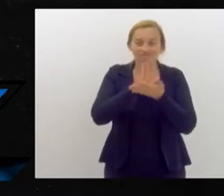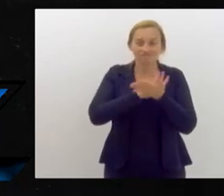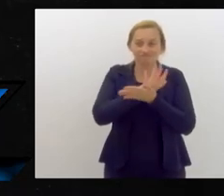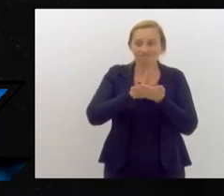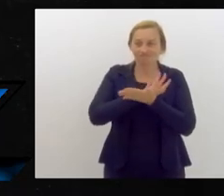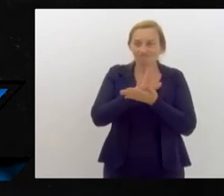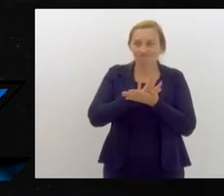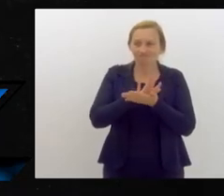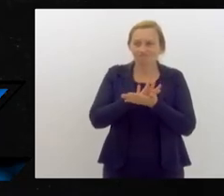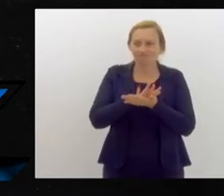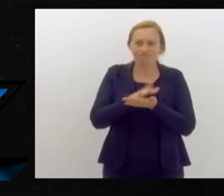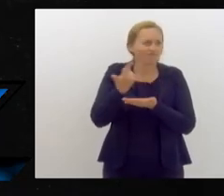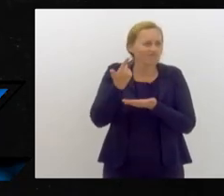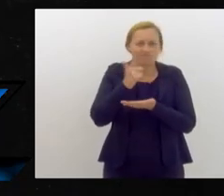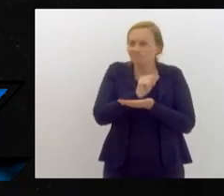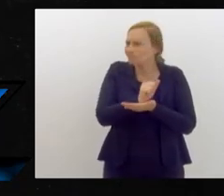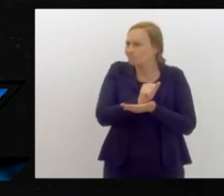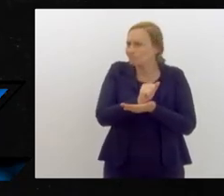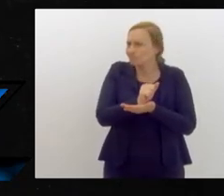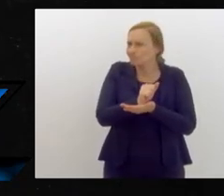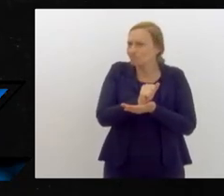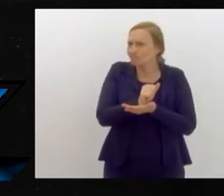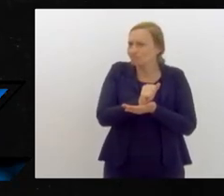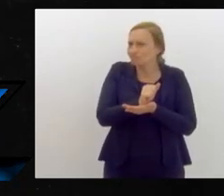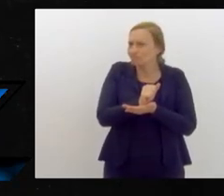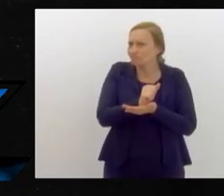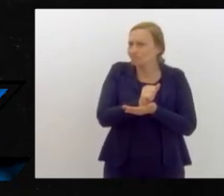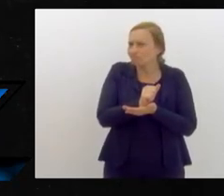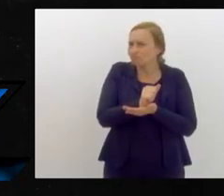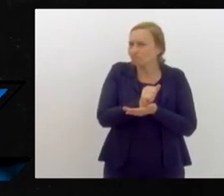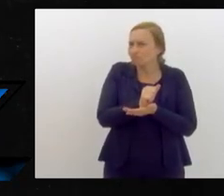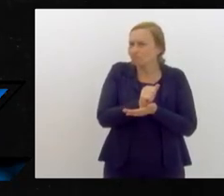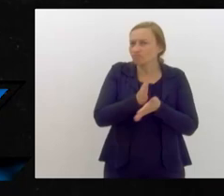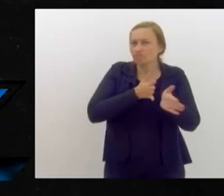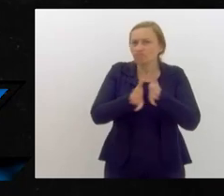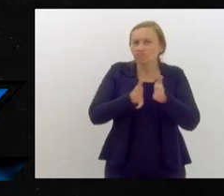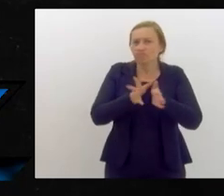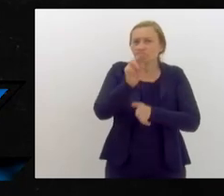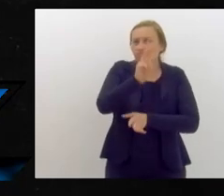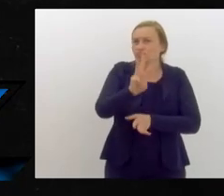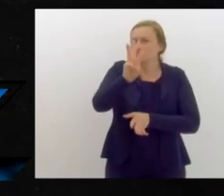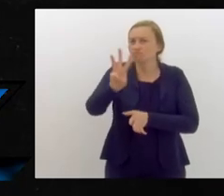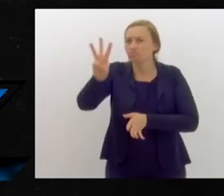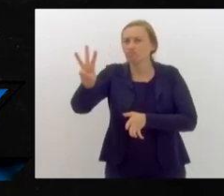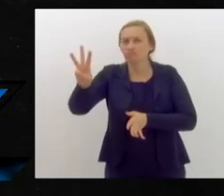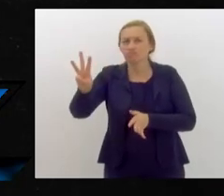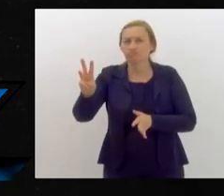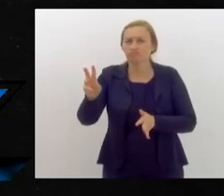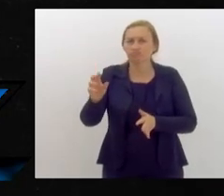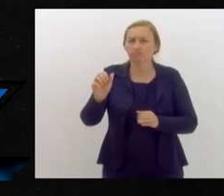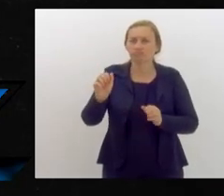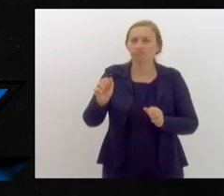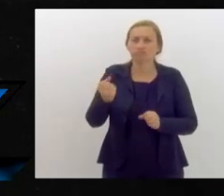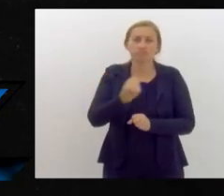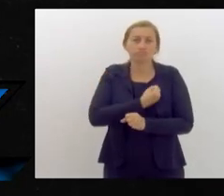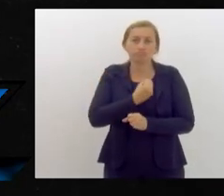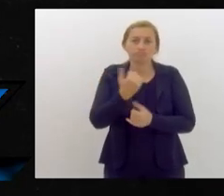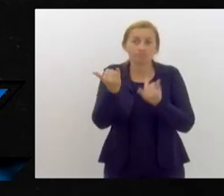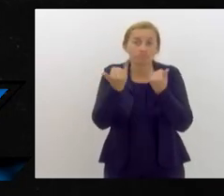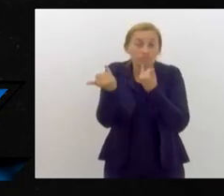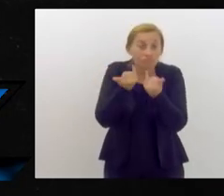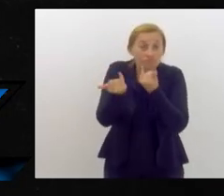a gente não consegue acessar com clareza os dados para gente poder